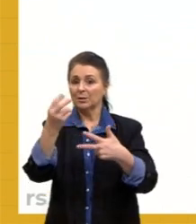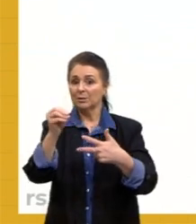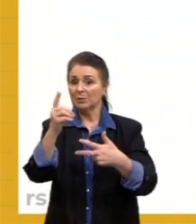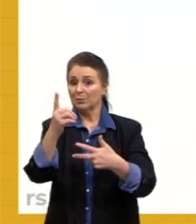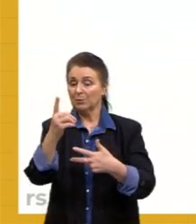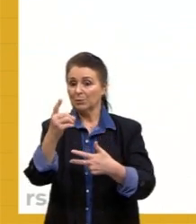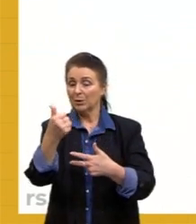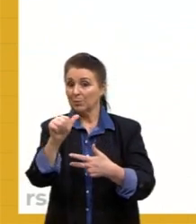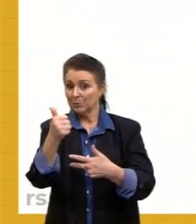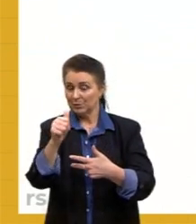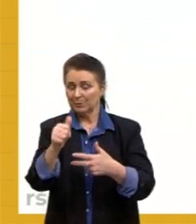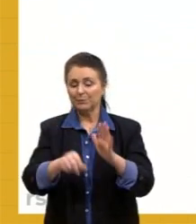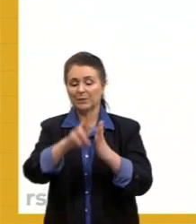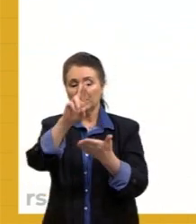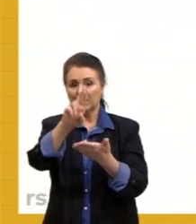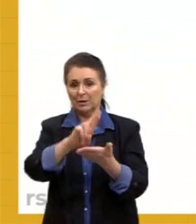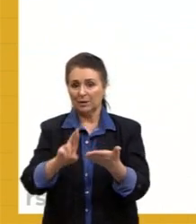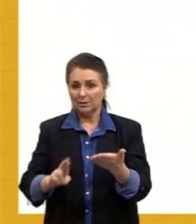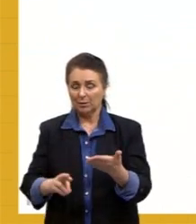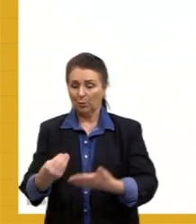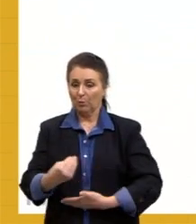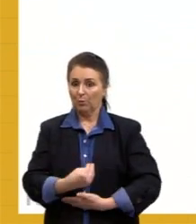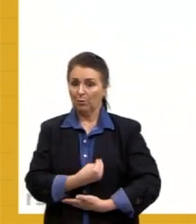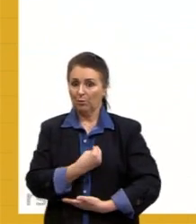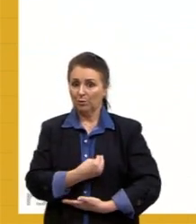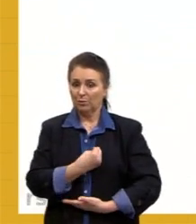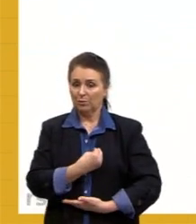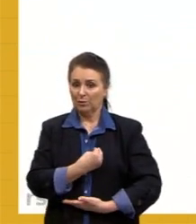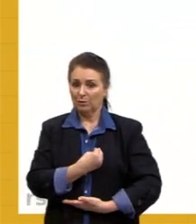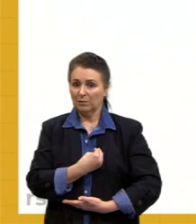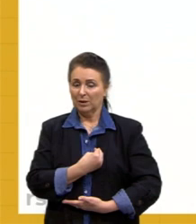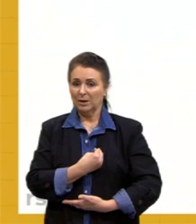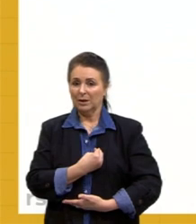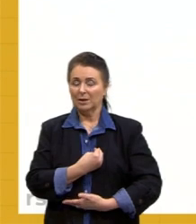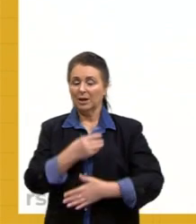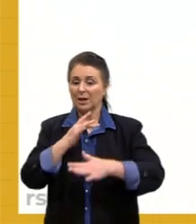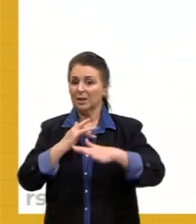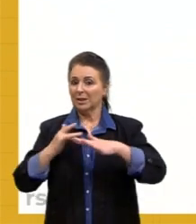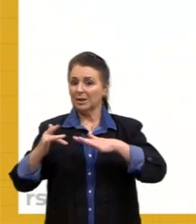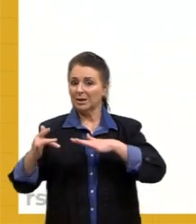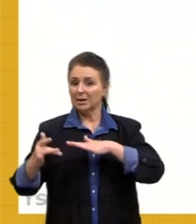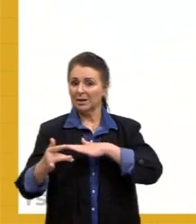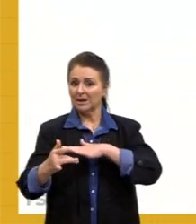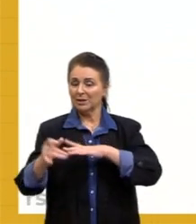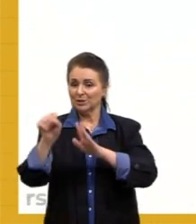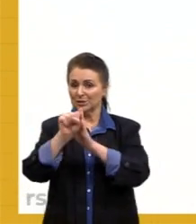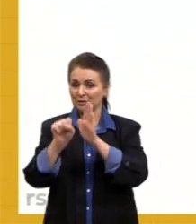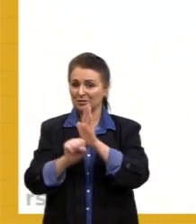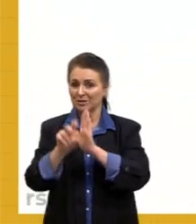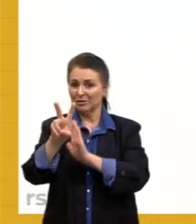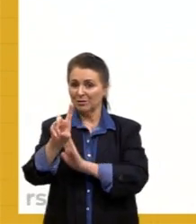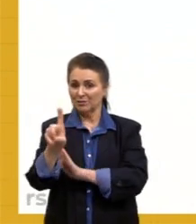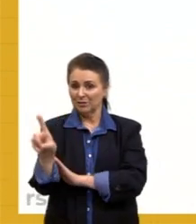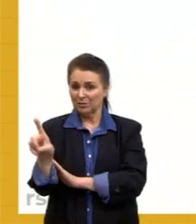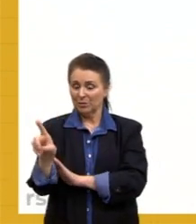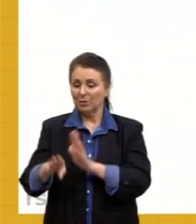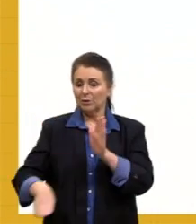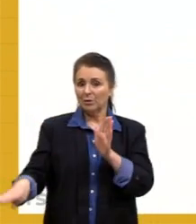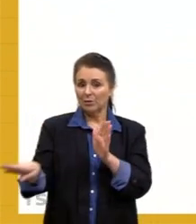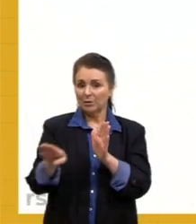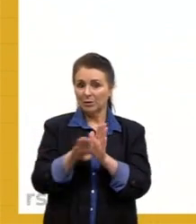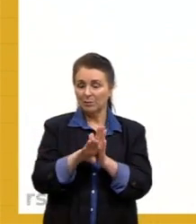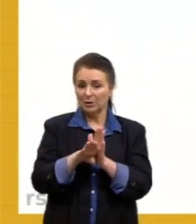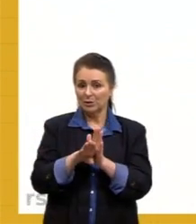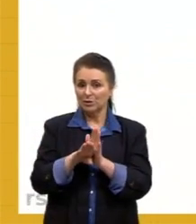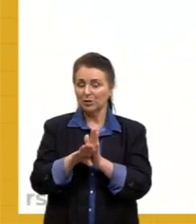cuja redação era viver em rede no século 21 os limites entre o público